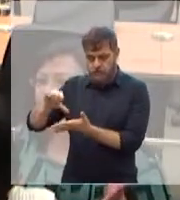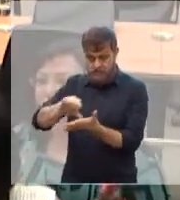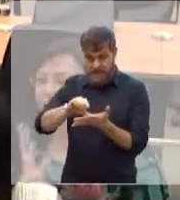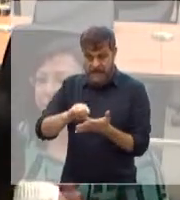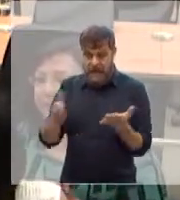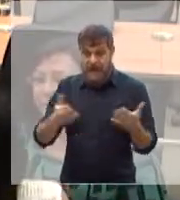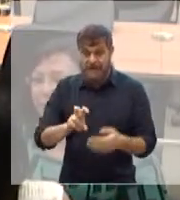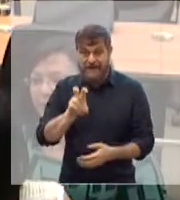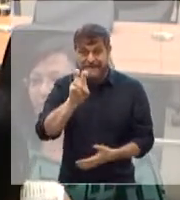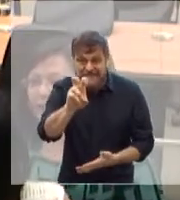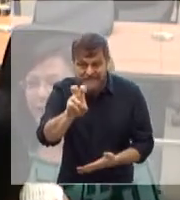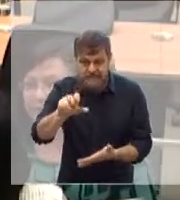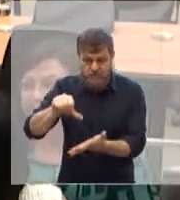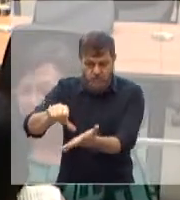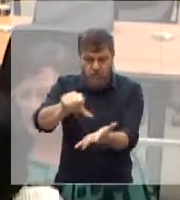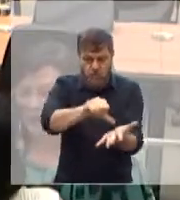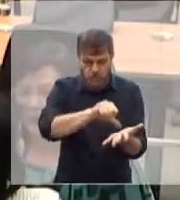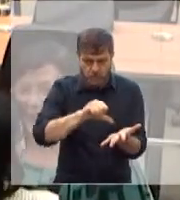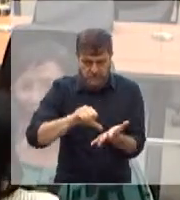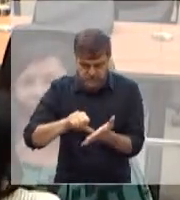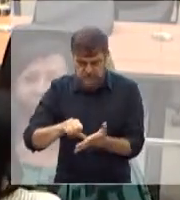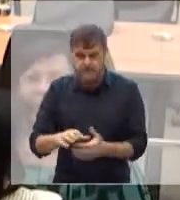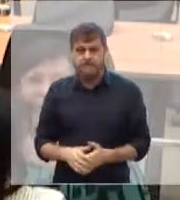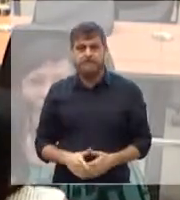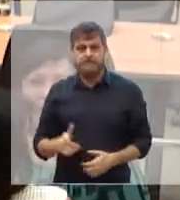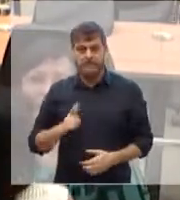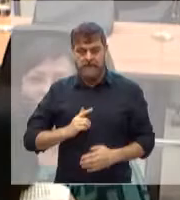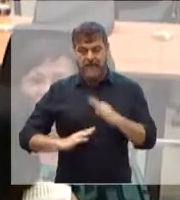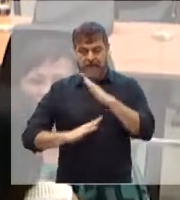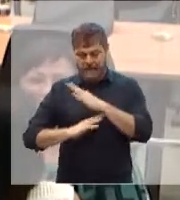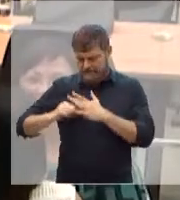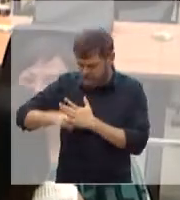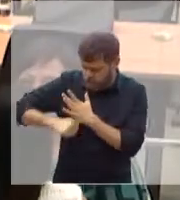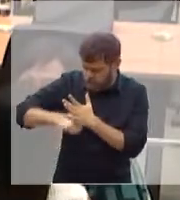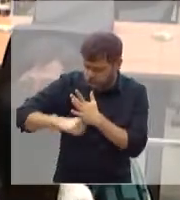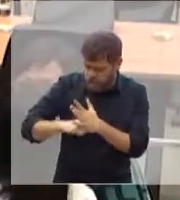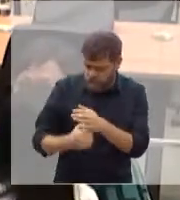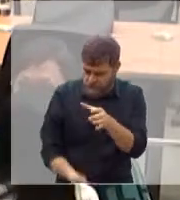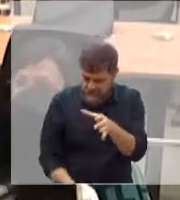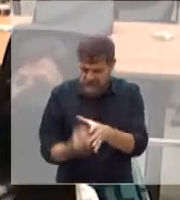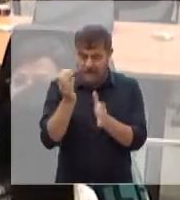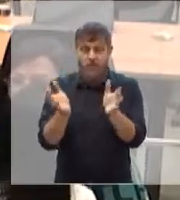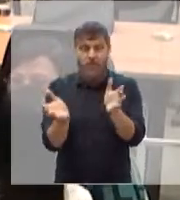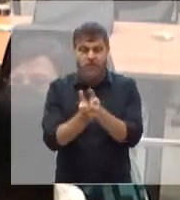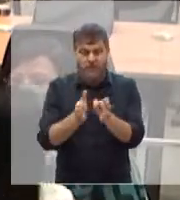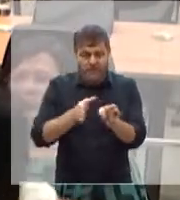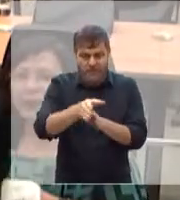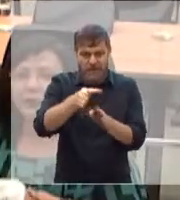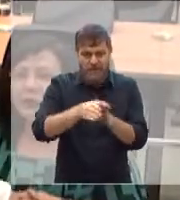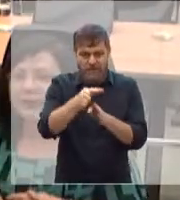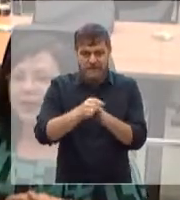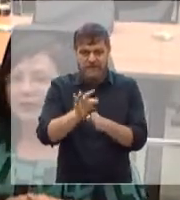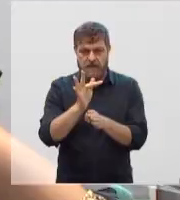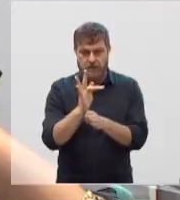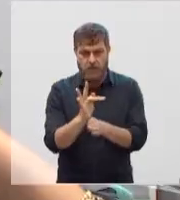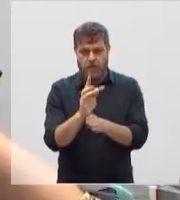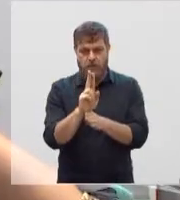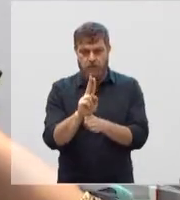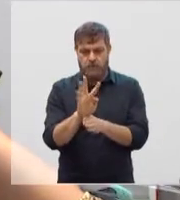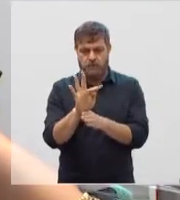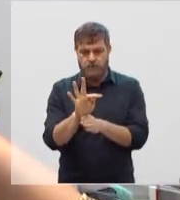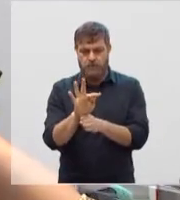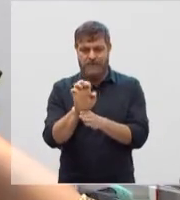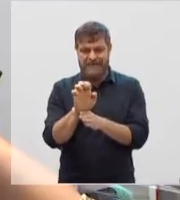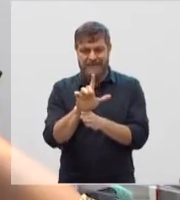nós lutamos realmente com, obviamente, o chefe do executivo é fundamental nesse processo, e a Câmara também. E hoje nós temos 25